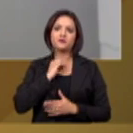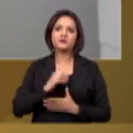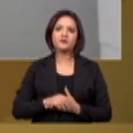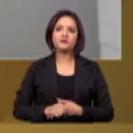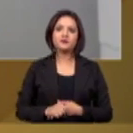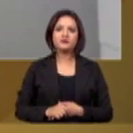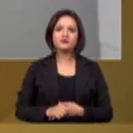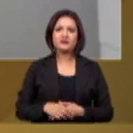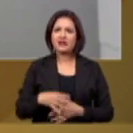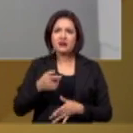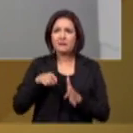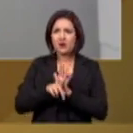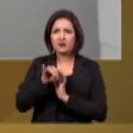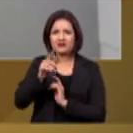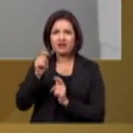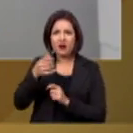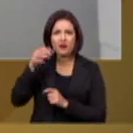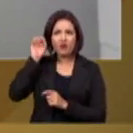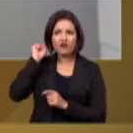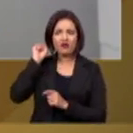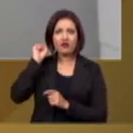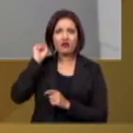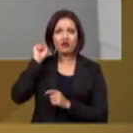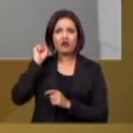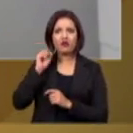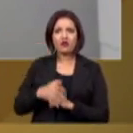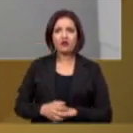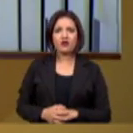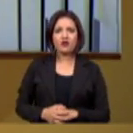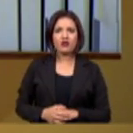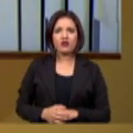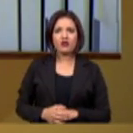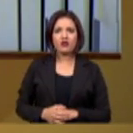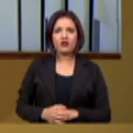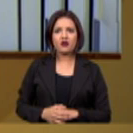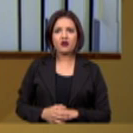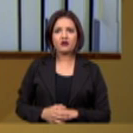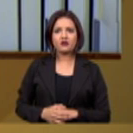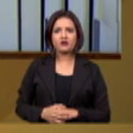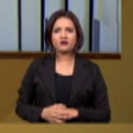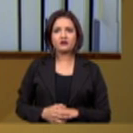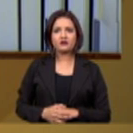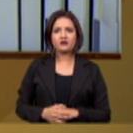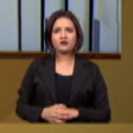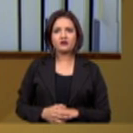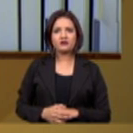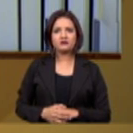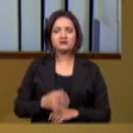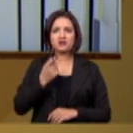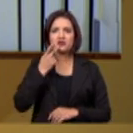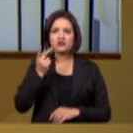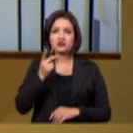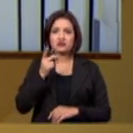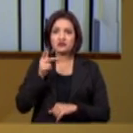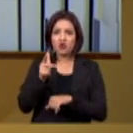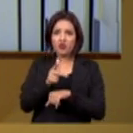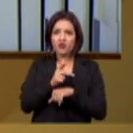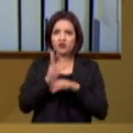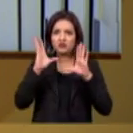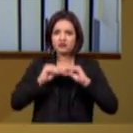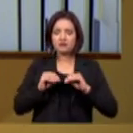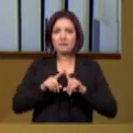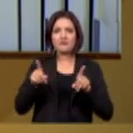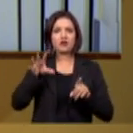e me ouvir silêncio imagem congelada saiu o vídeo momento mas o